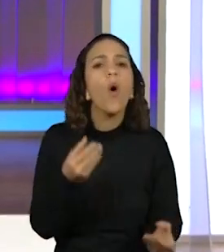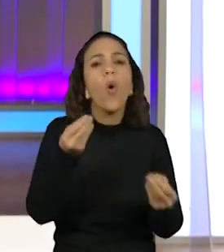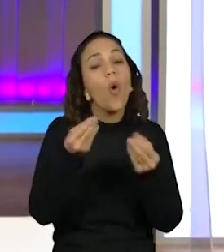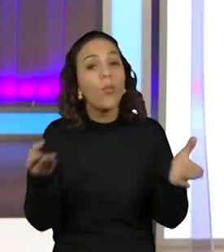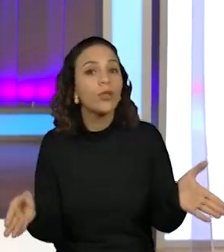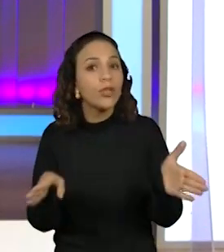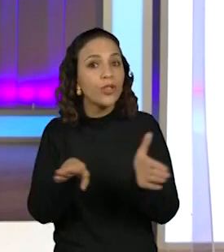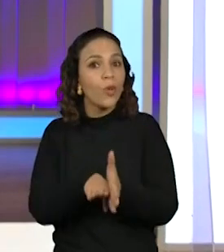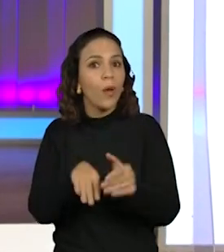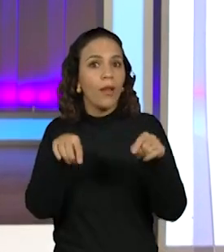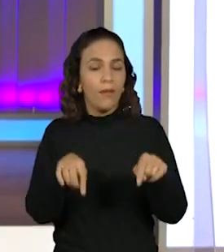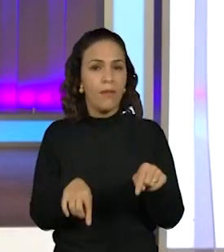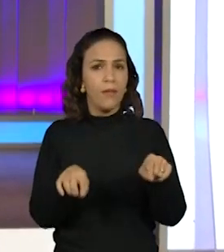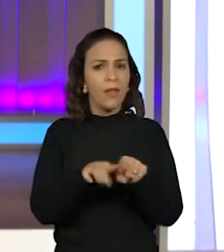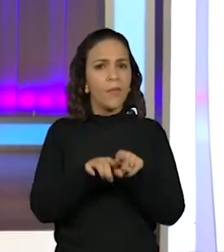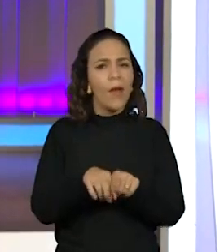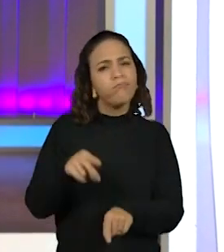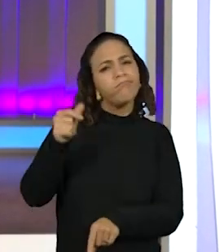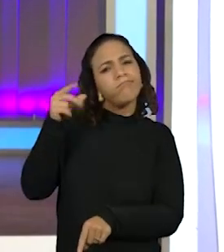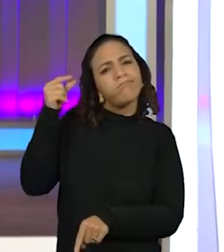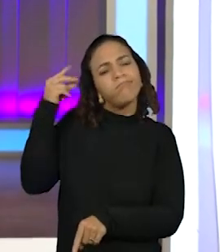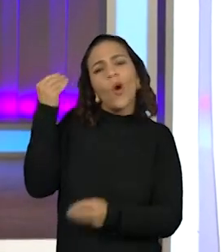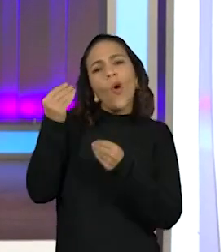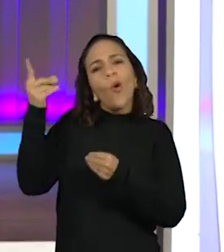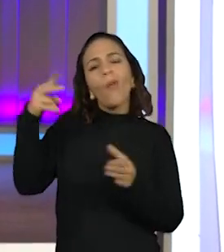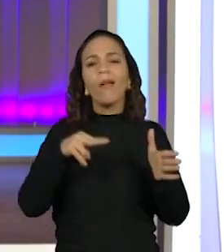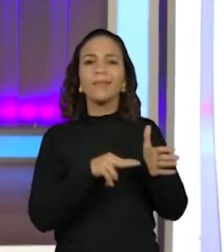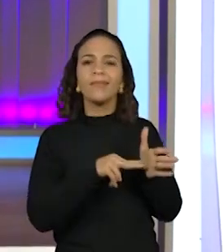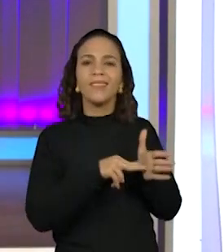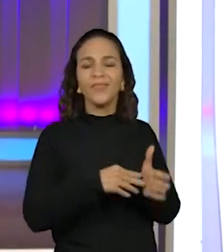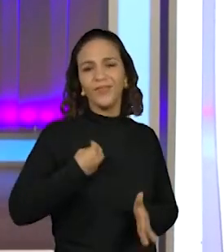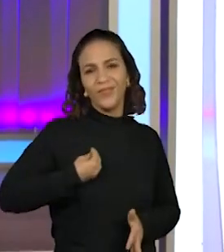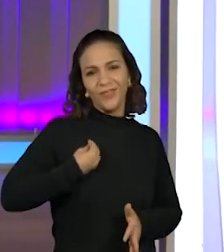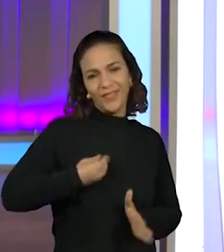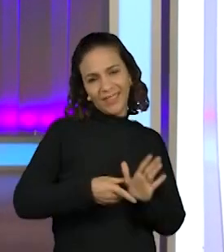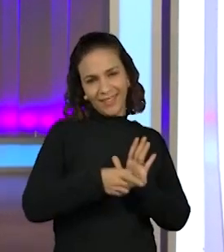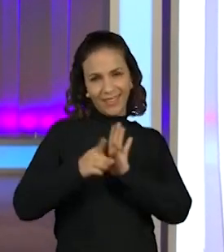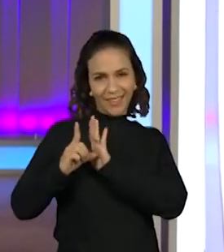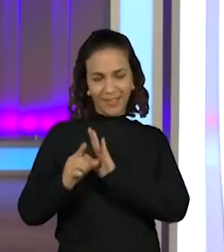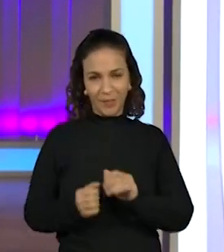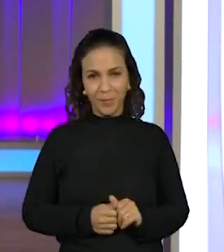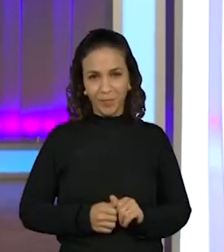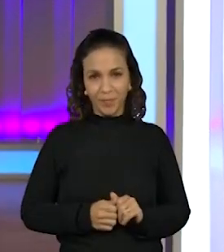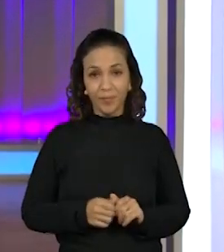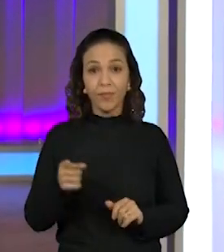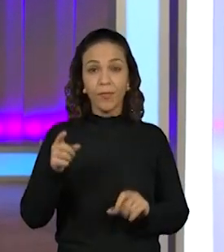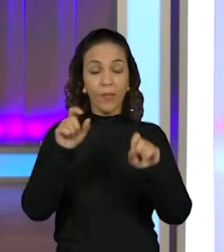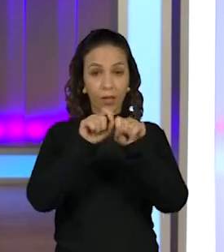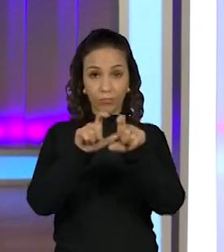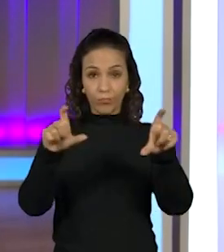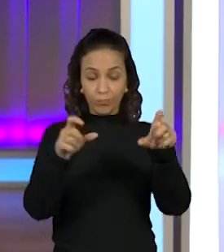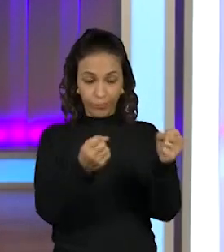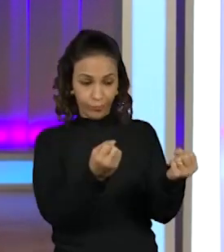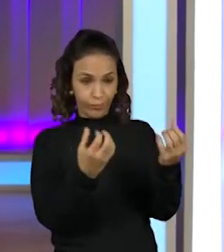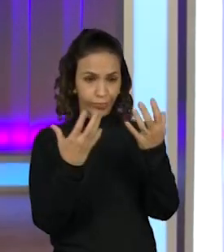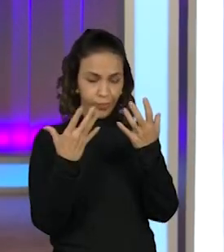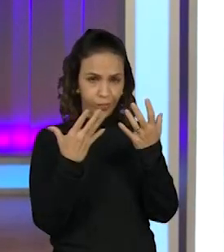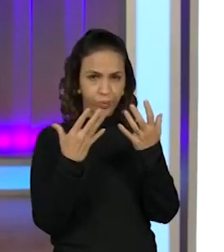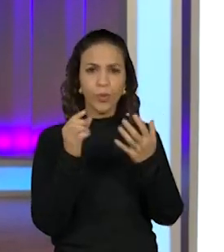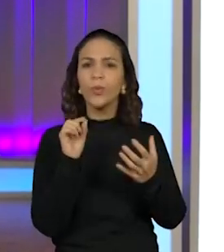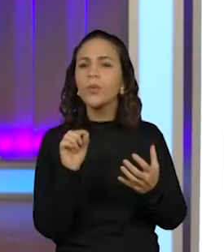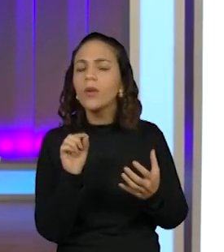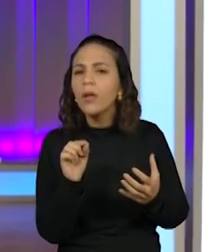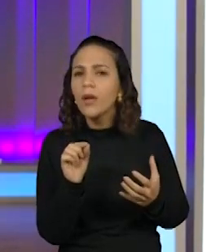até aqui e como era o lugar em que vivia, a Síria. A manchete da notícia estudada na aula foi: